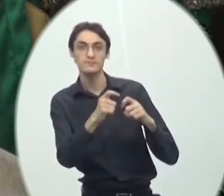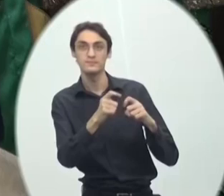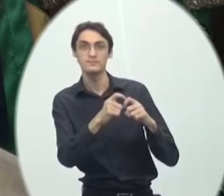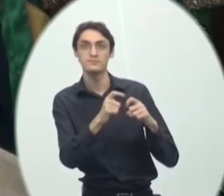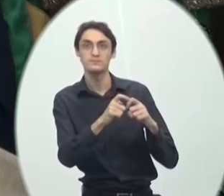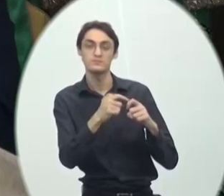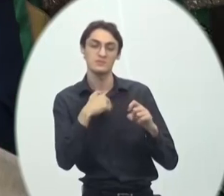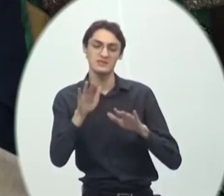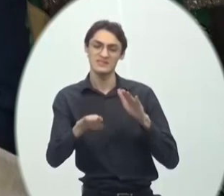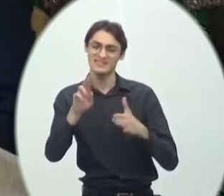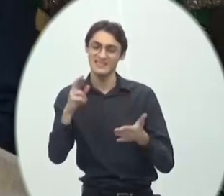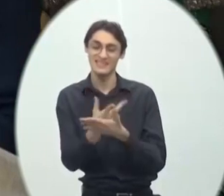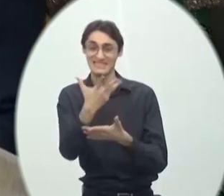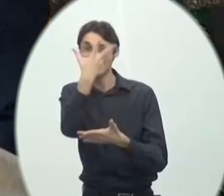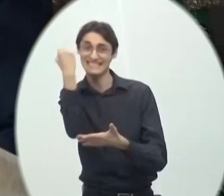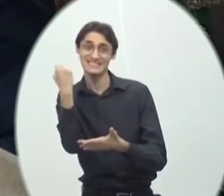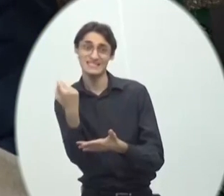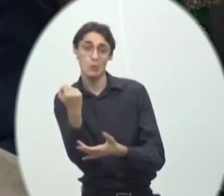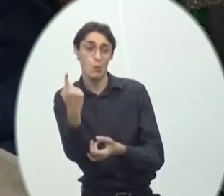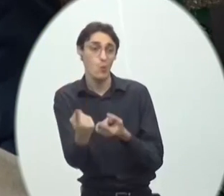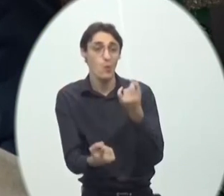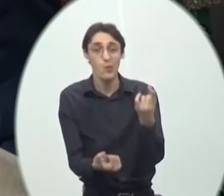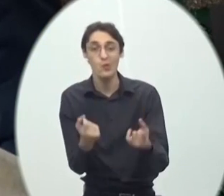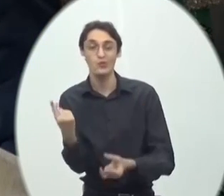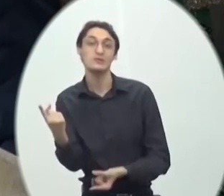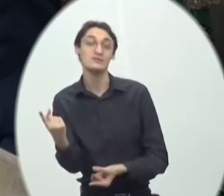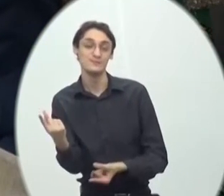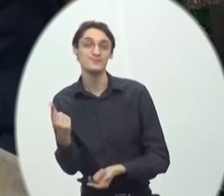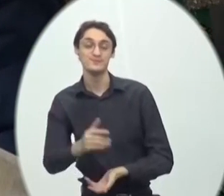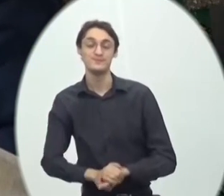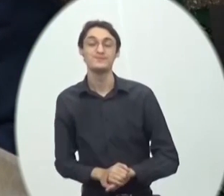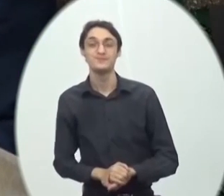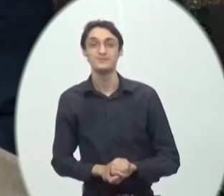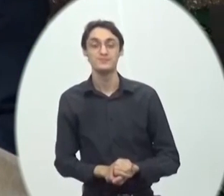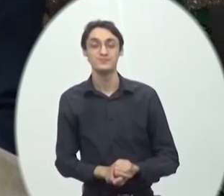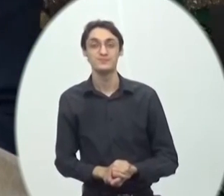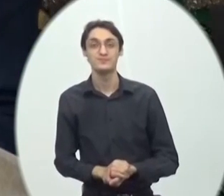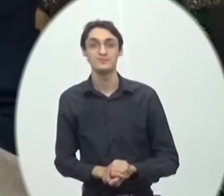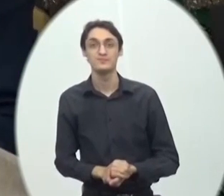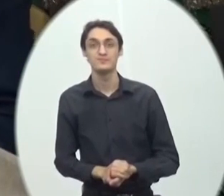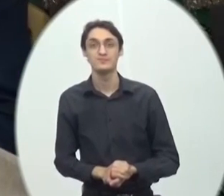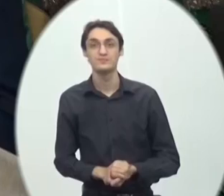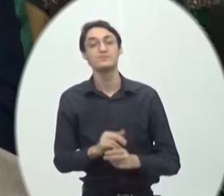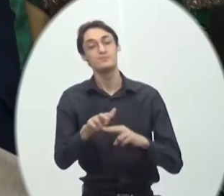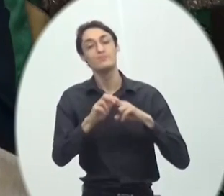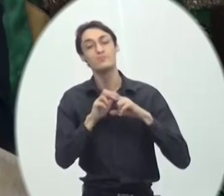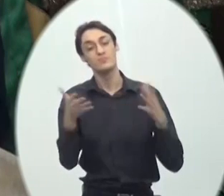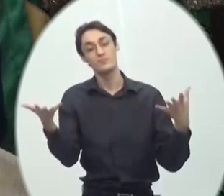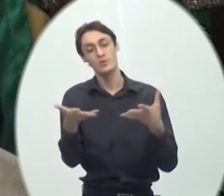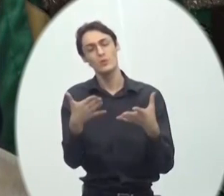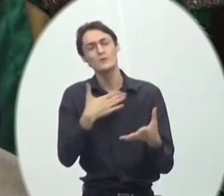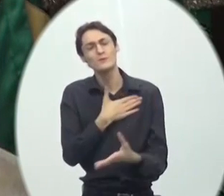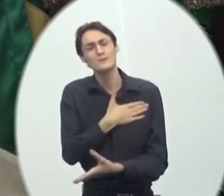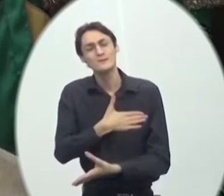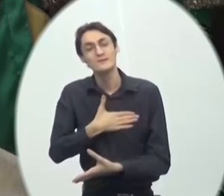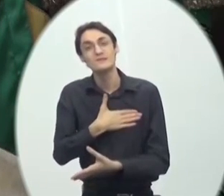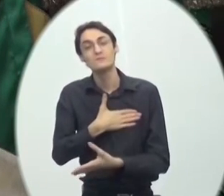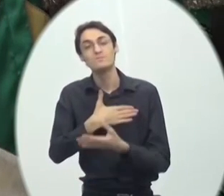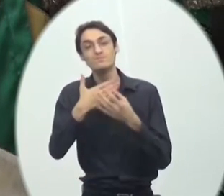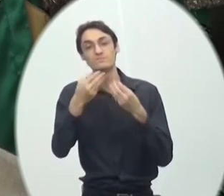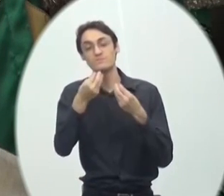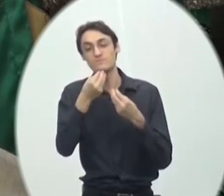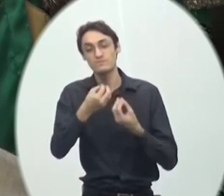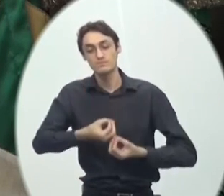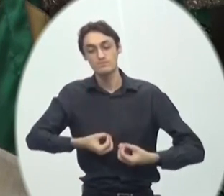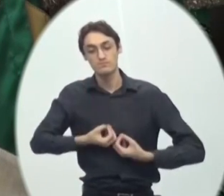cometeria, talvez, o erro de não lembrar de todos. Então, eu gostaria, sinceramente, dizer que nós estamos